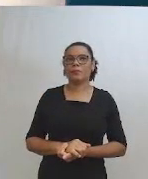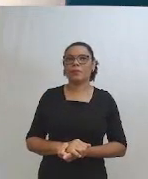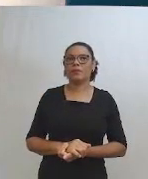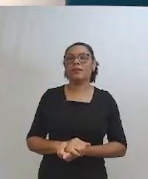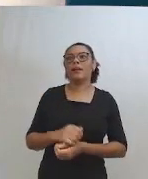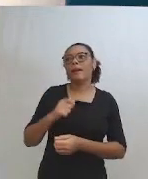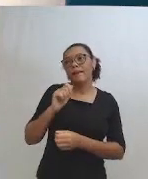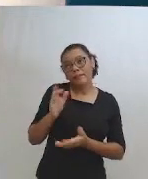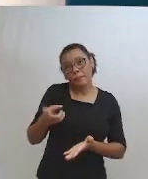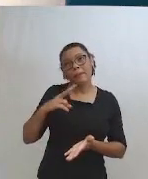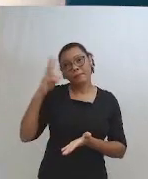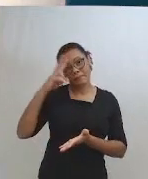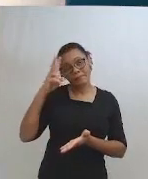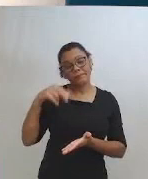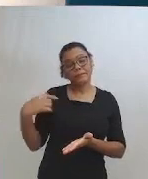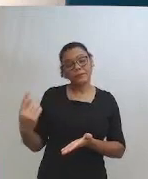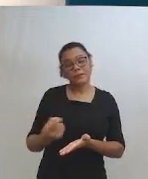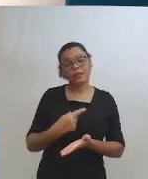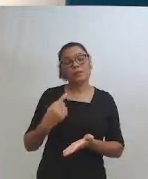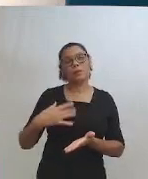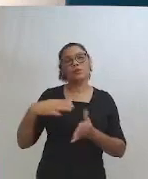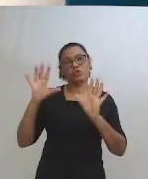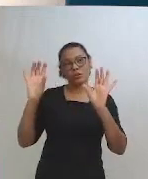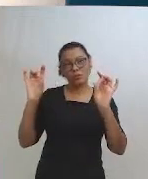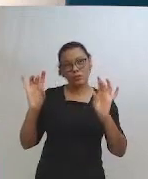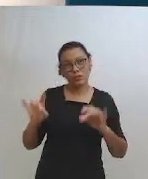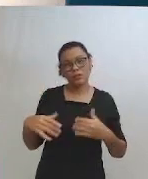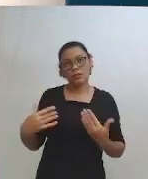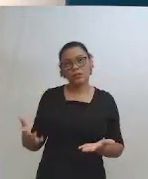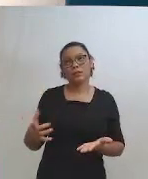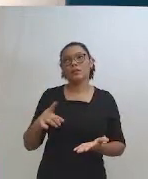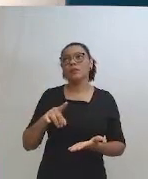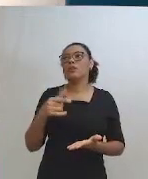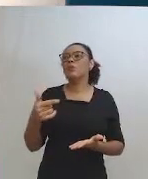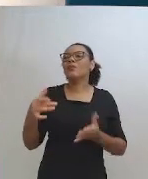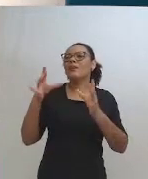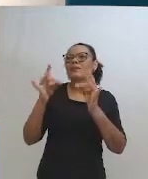segundo destacado no parecer, que muito embora o legislador não tenha especificado se a interrupção